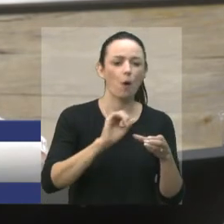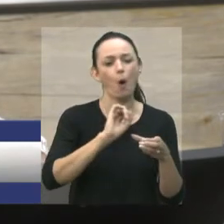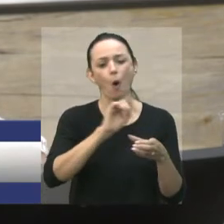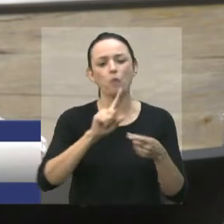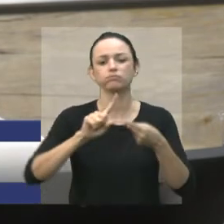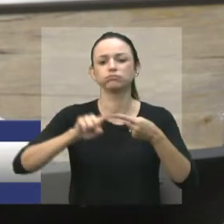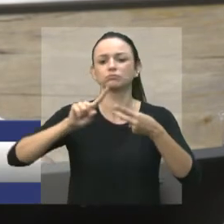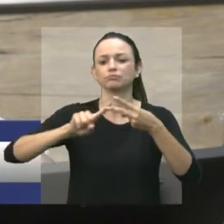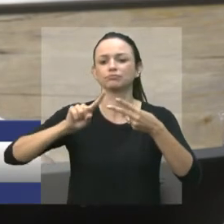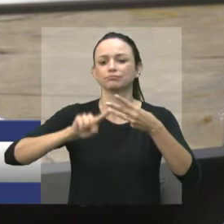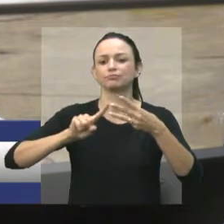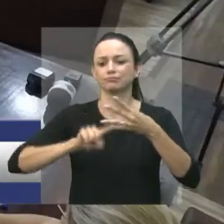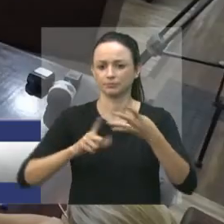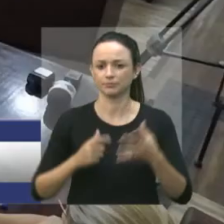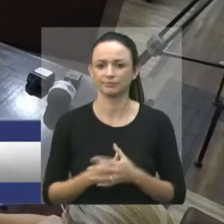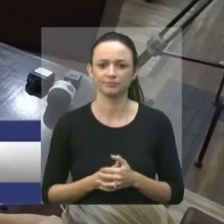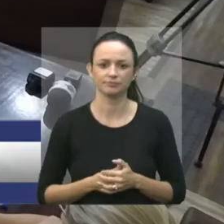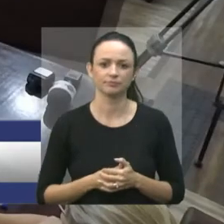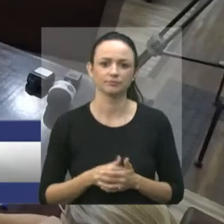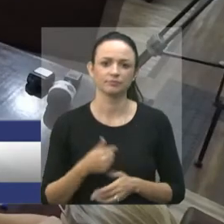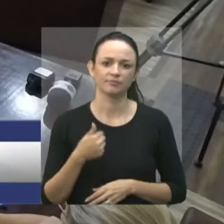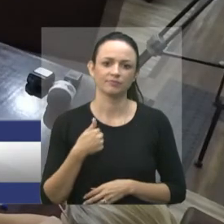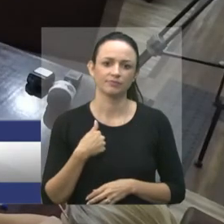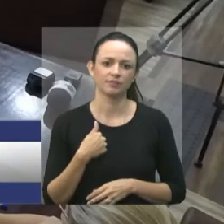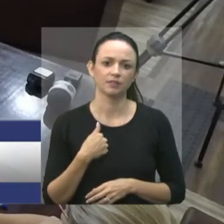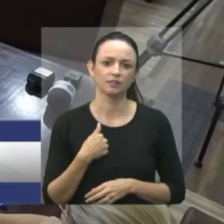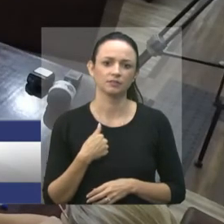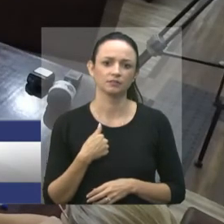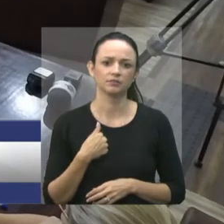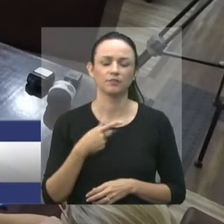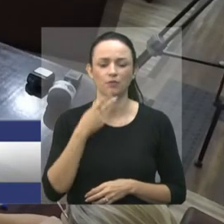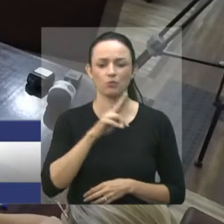bloco. Presidente, Vossa Excelência se dirigiu a mim, eu